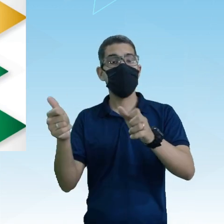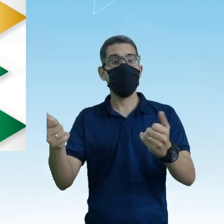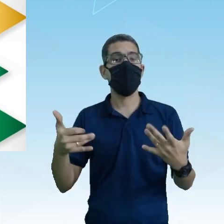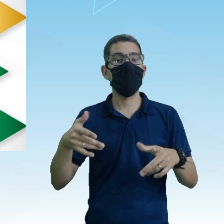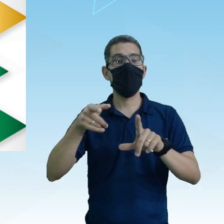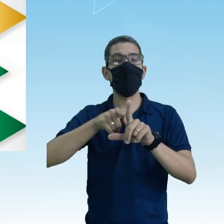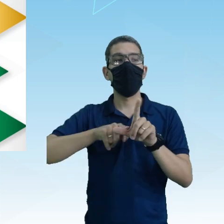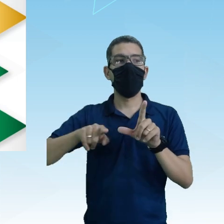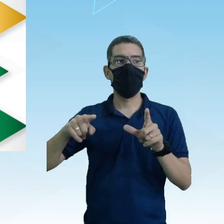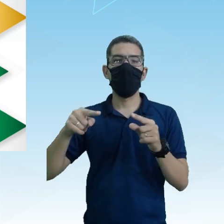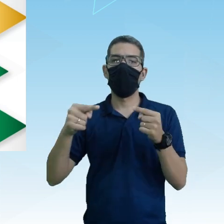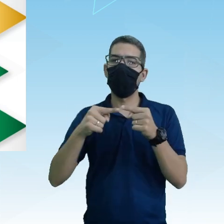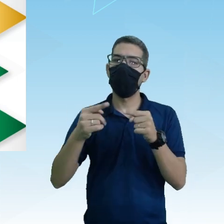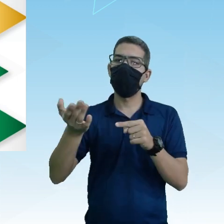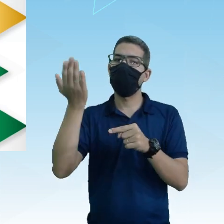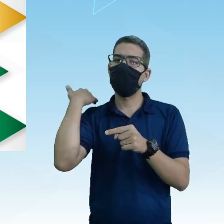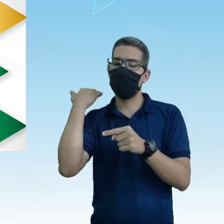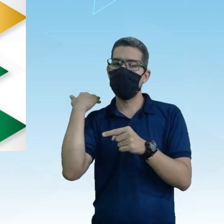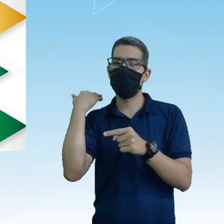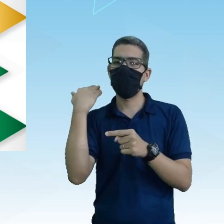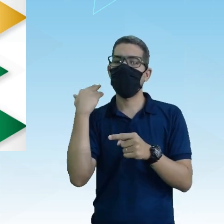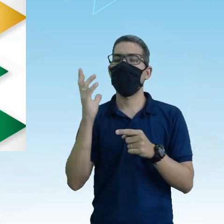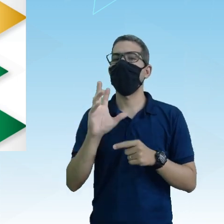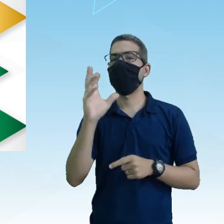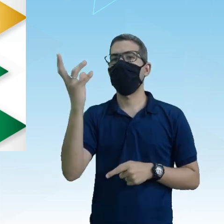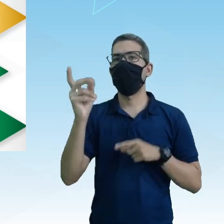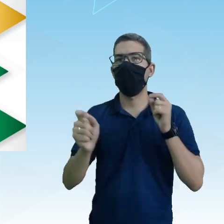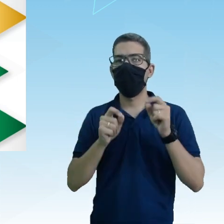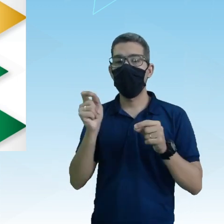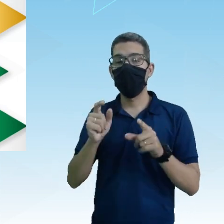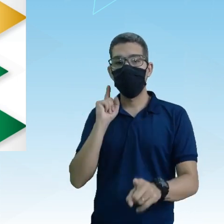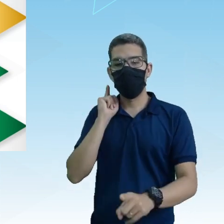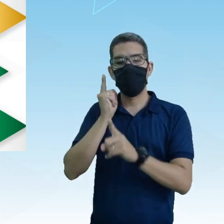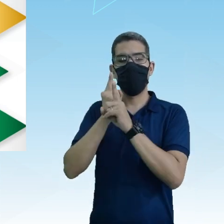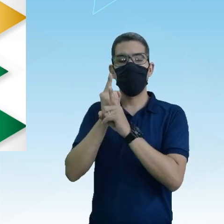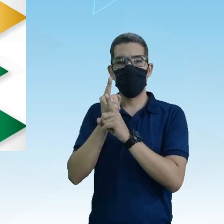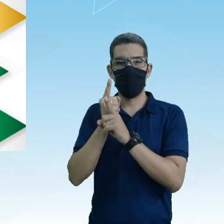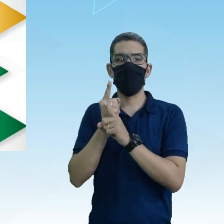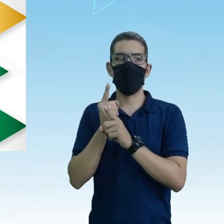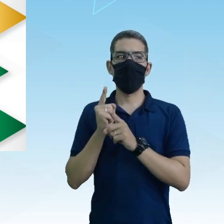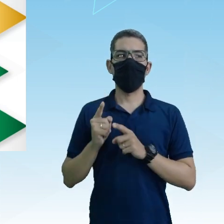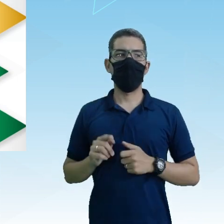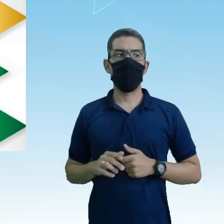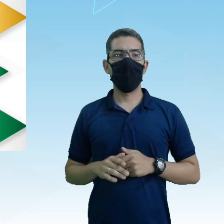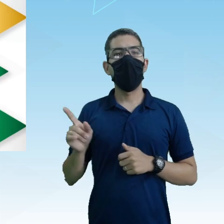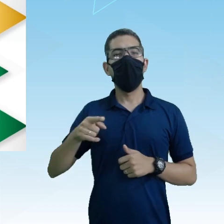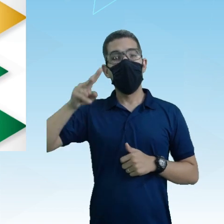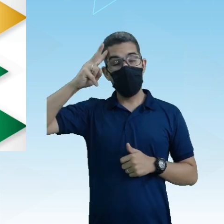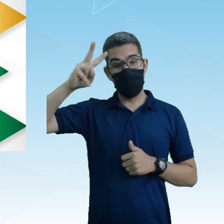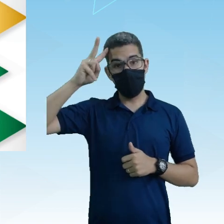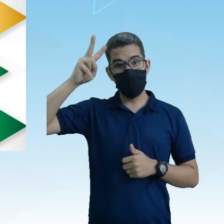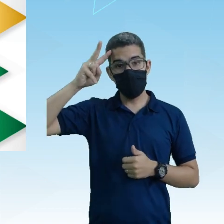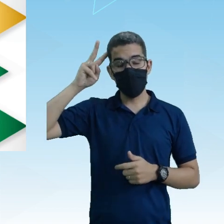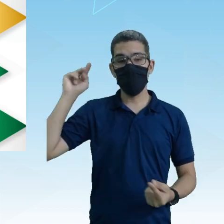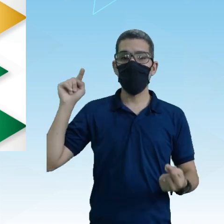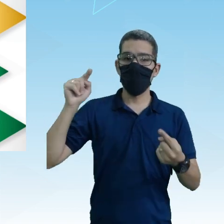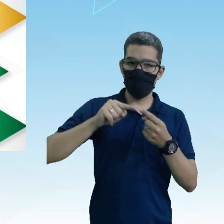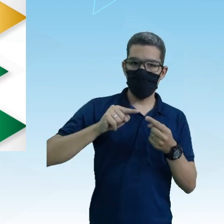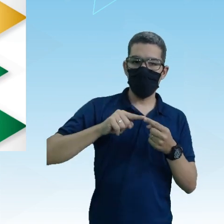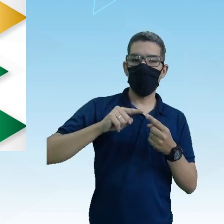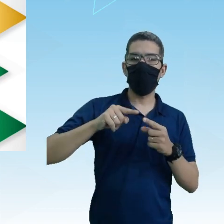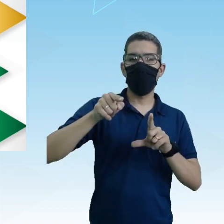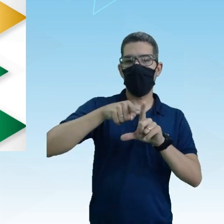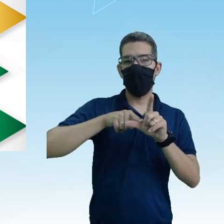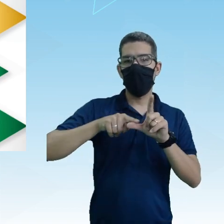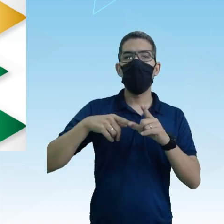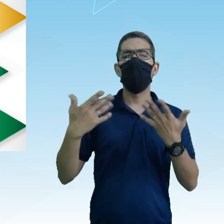ângulos, como isso acontecia nos povos antigos. Quando eles descobriram isso aí, né, a história relacionada à aplicação do ângulo